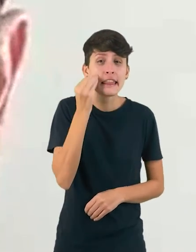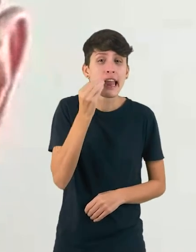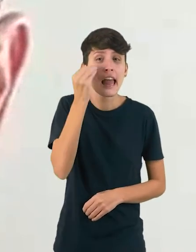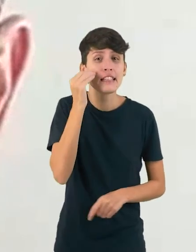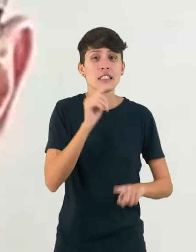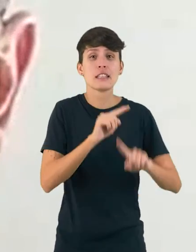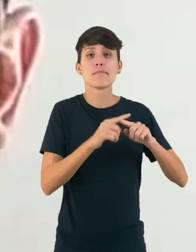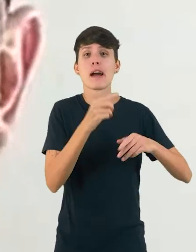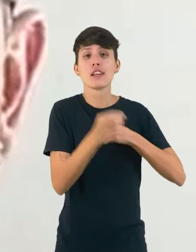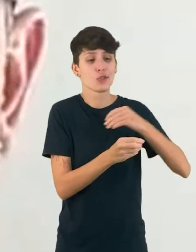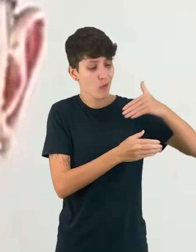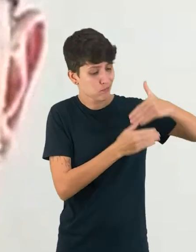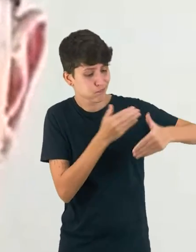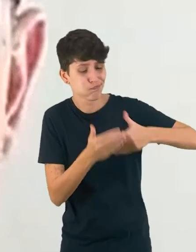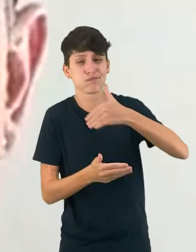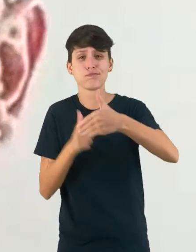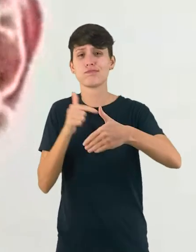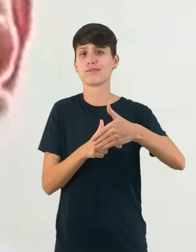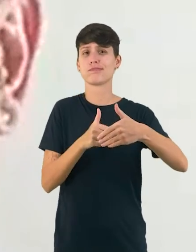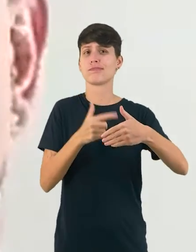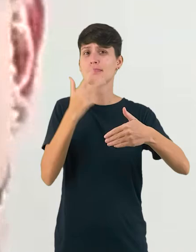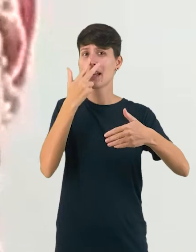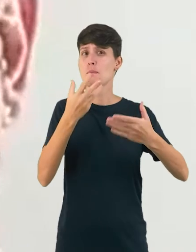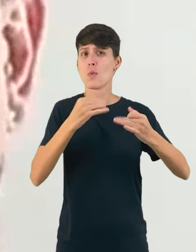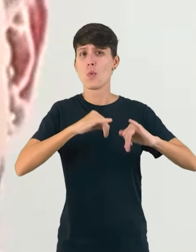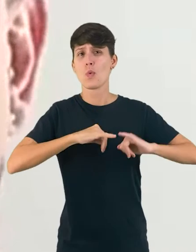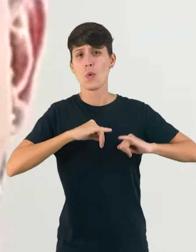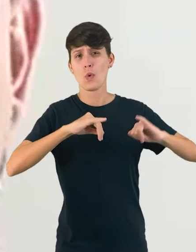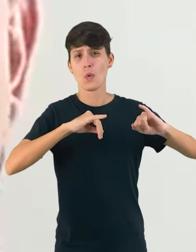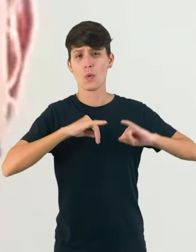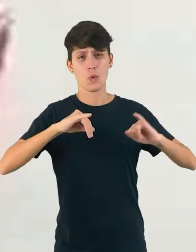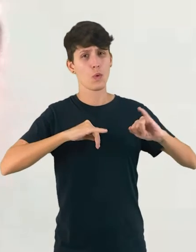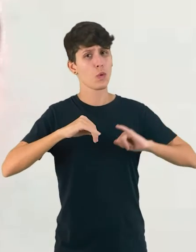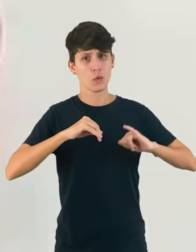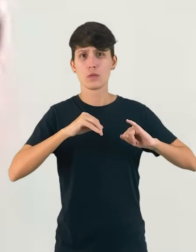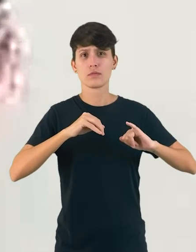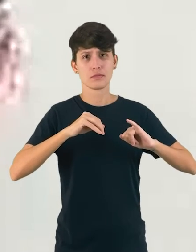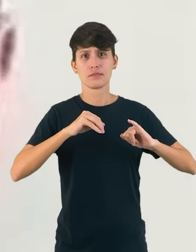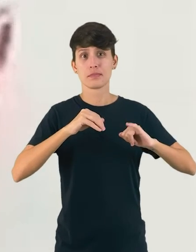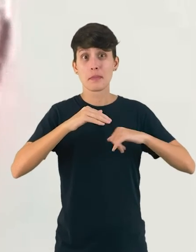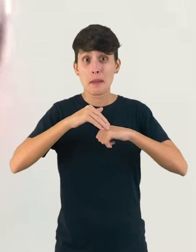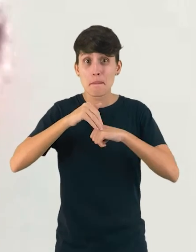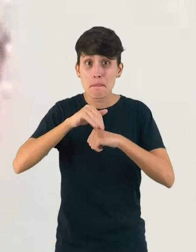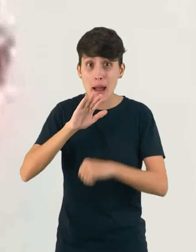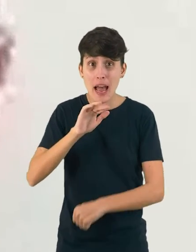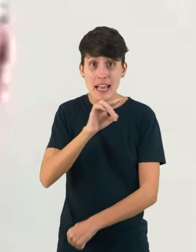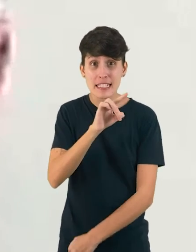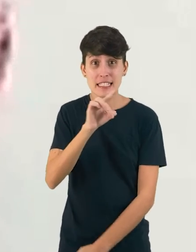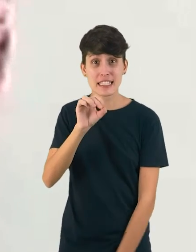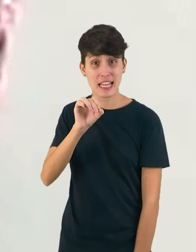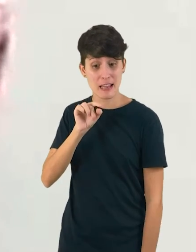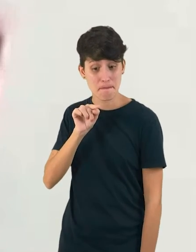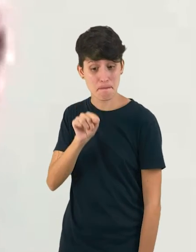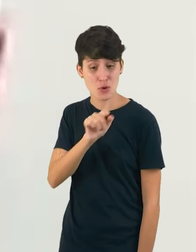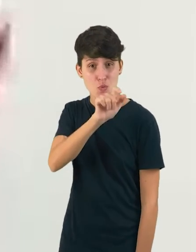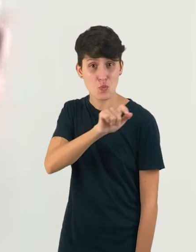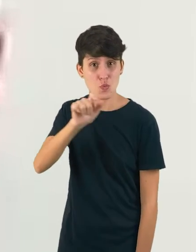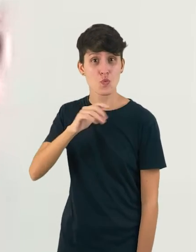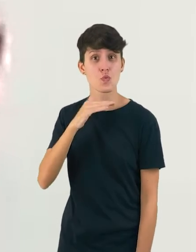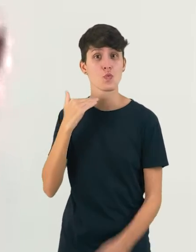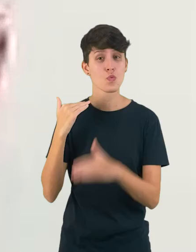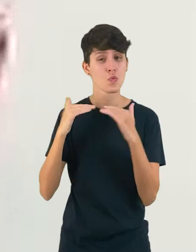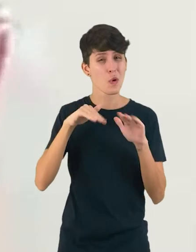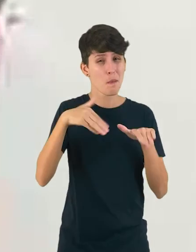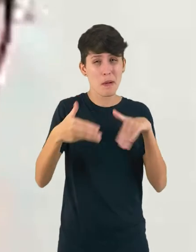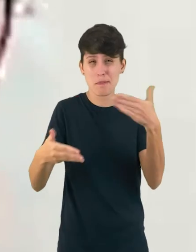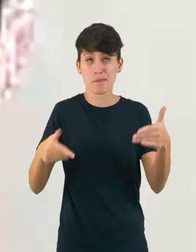Mas essa travessia é que tem sido muito dolorosa. Gente, em qualquer cenário, mais de 100 mil